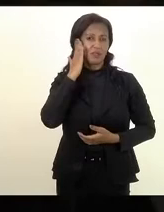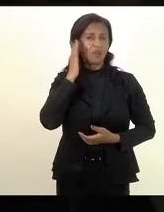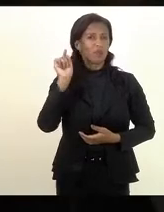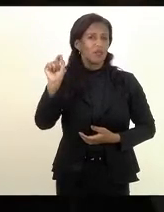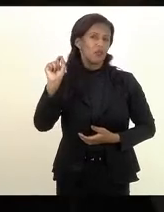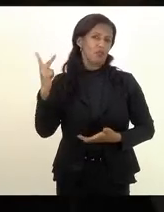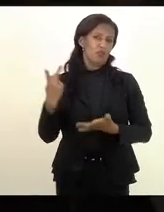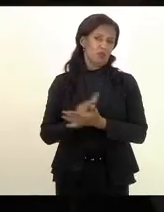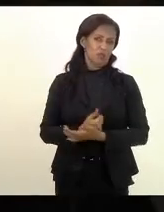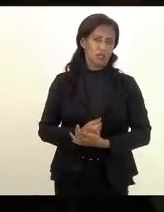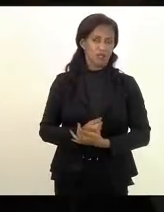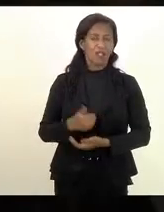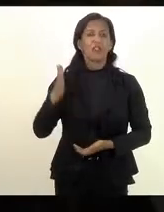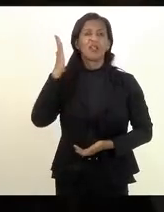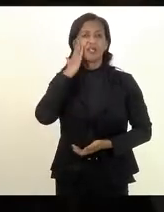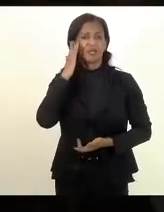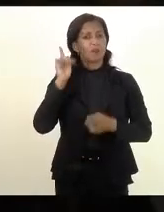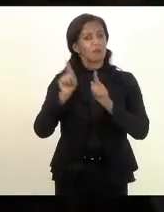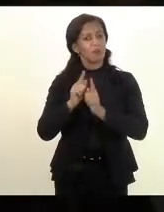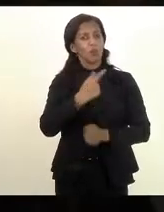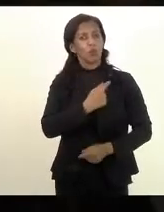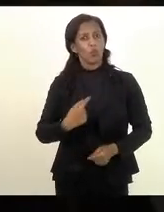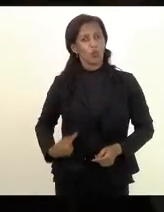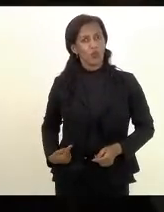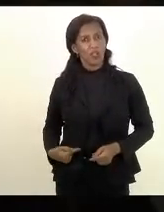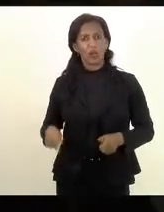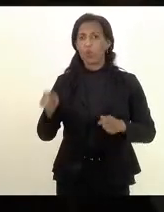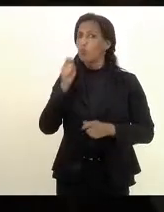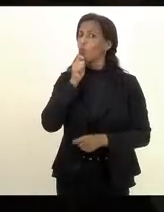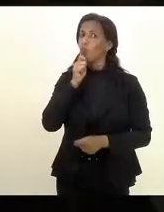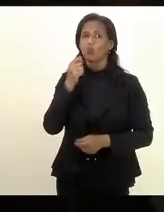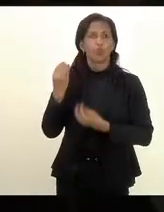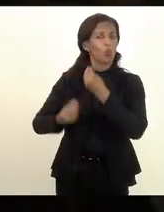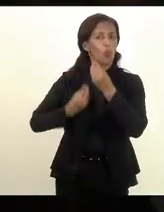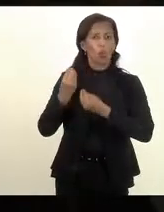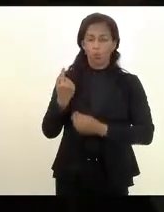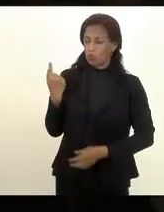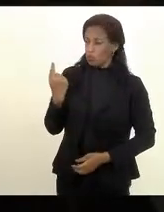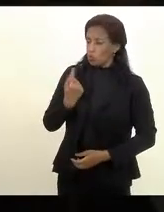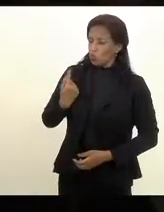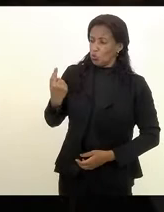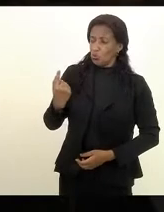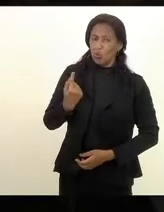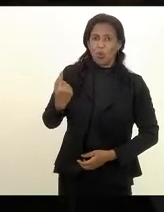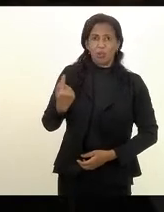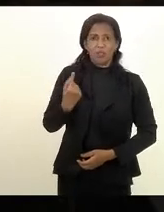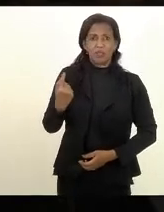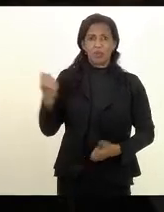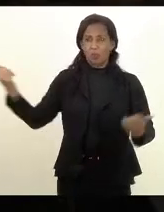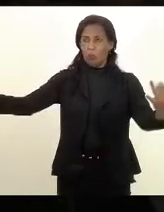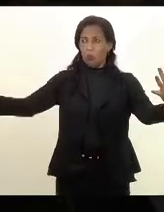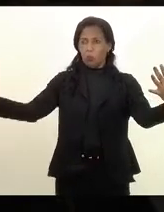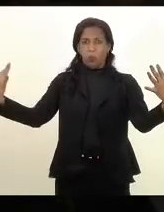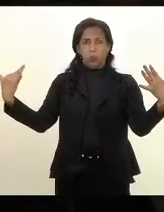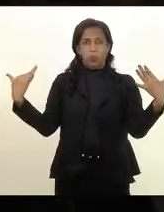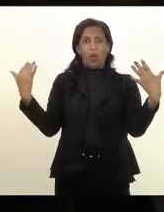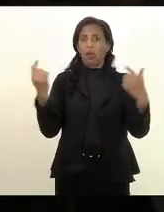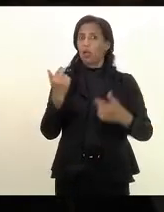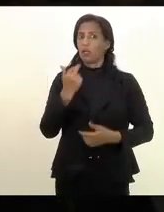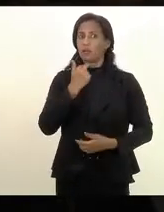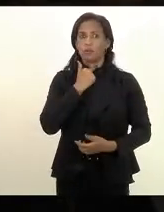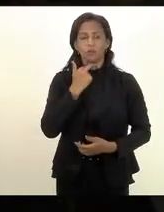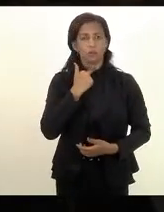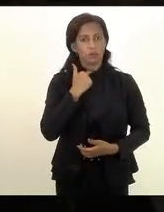e sabiam também também que o governo afegão não teria condições sozinho de conter a ofensiva do Talibã então é importante